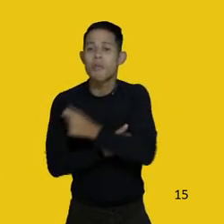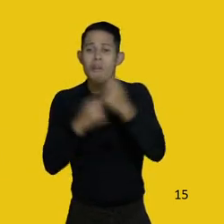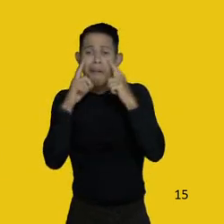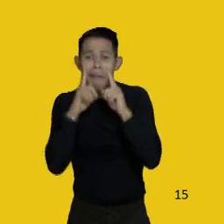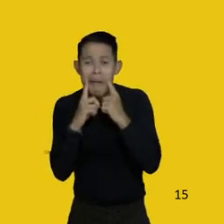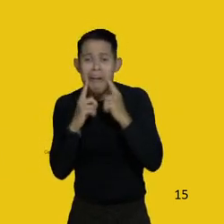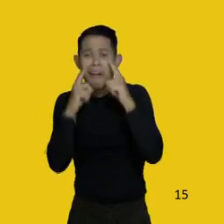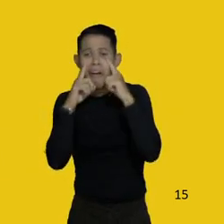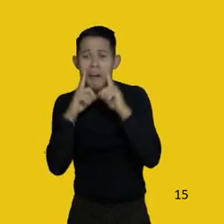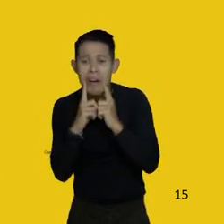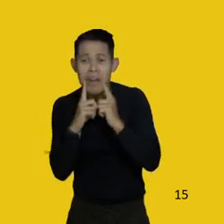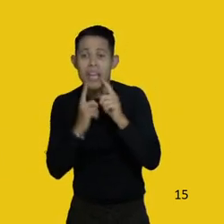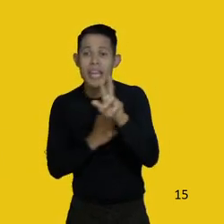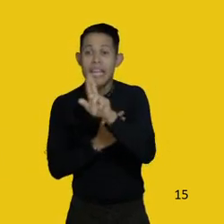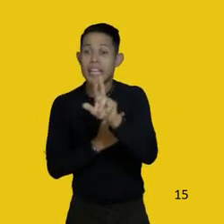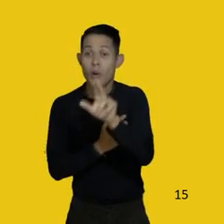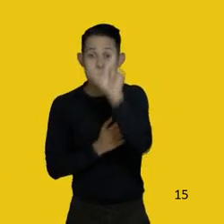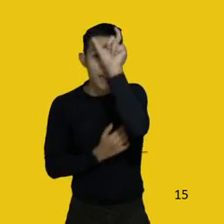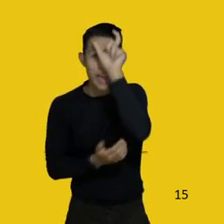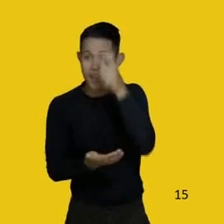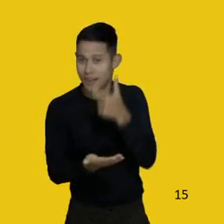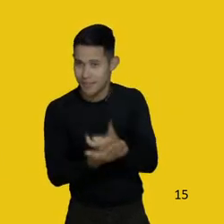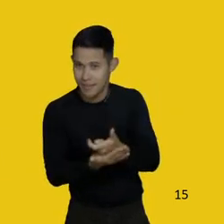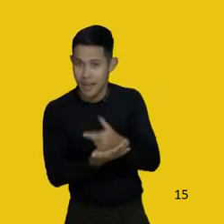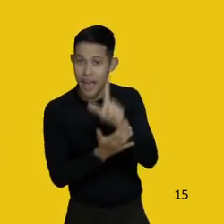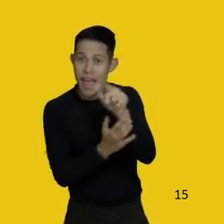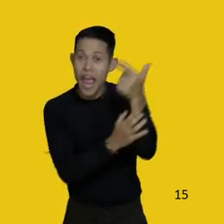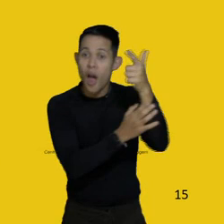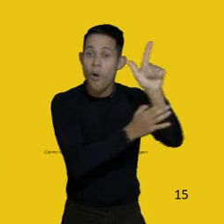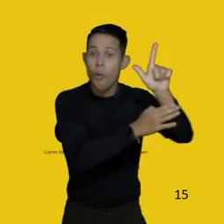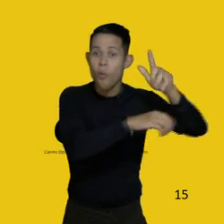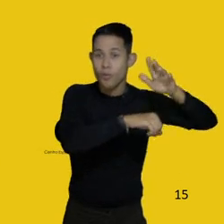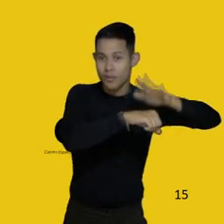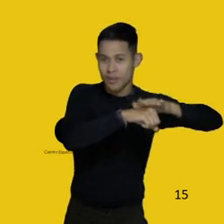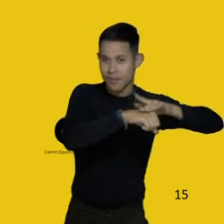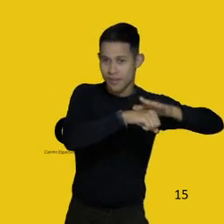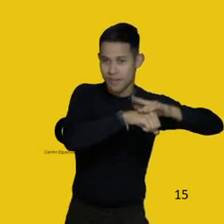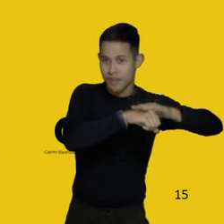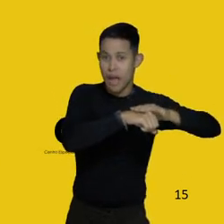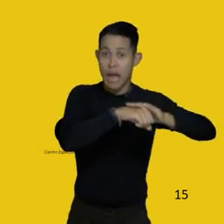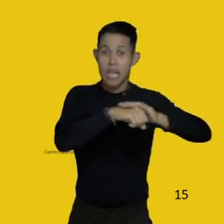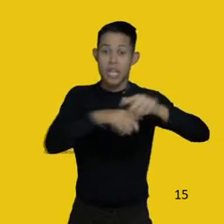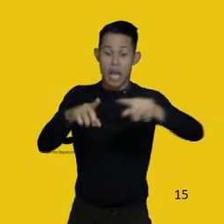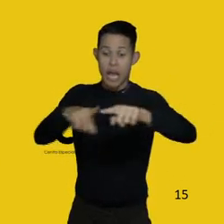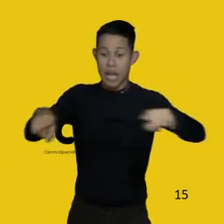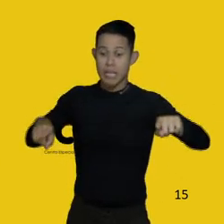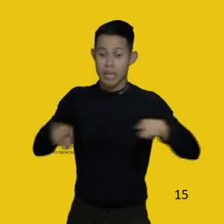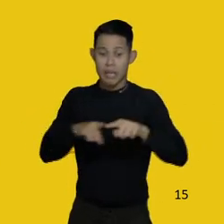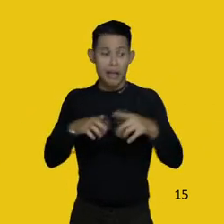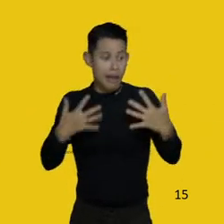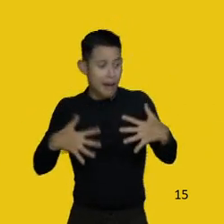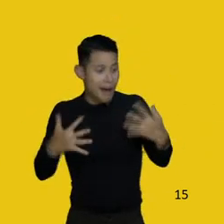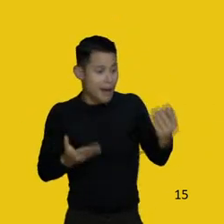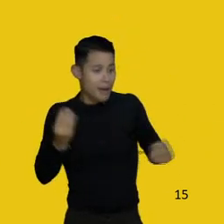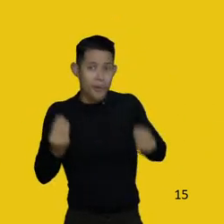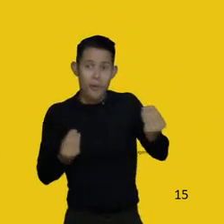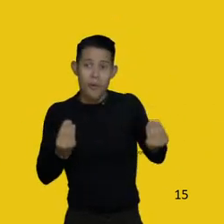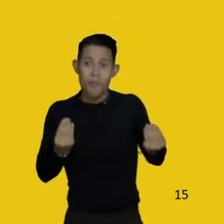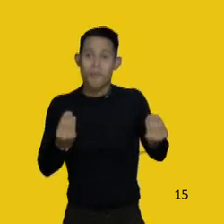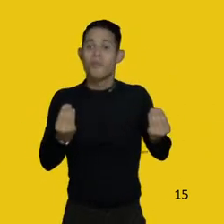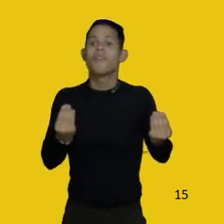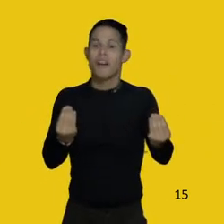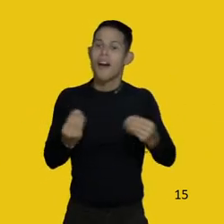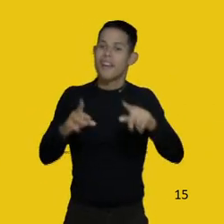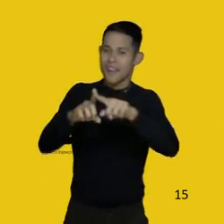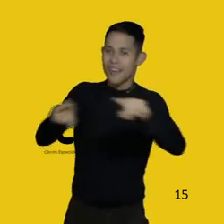né em vez de dislexia então a classe toda falou nossa que horror me fizeram na escola conversar com os adolescentes Então eu